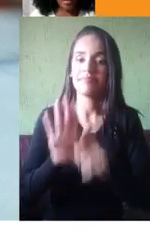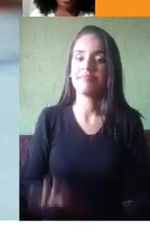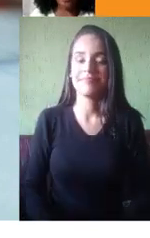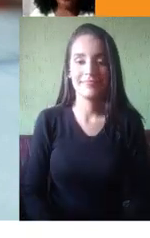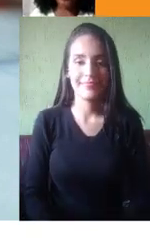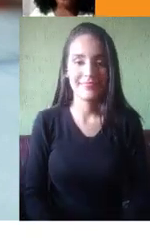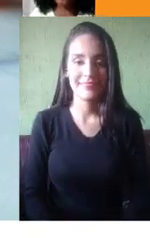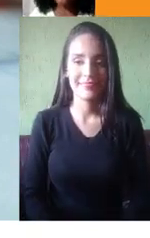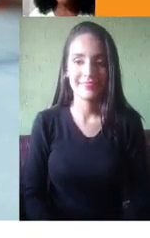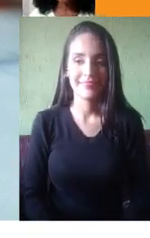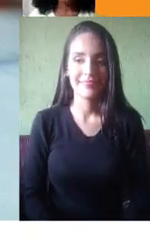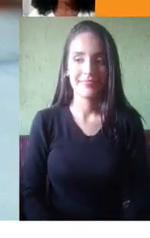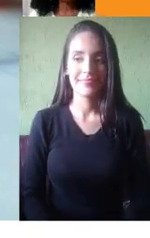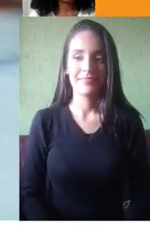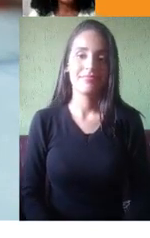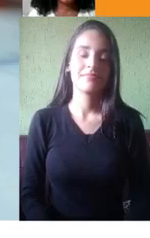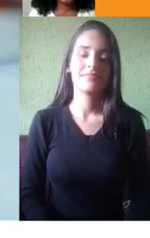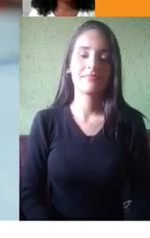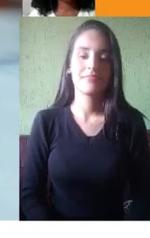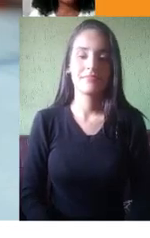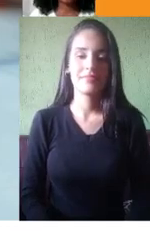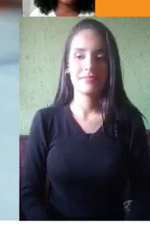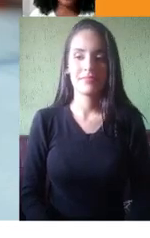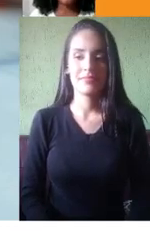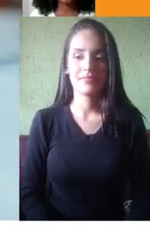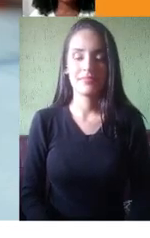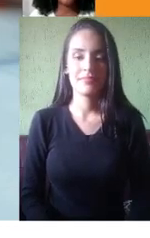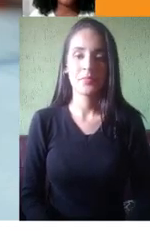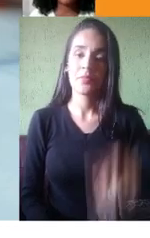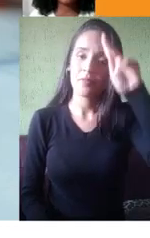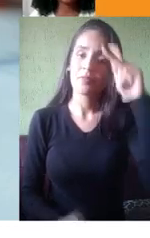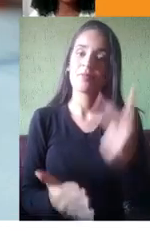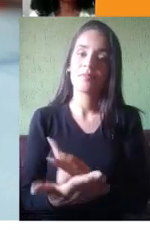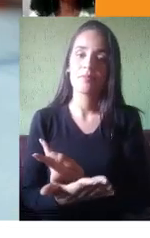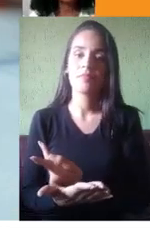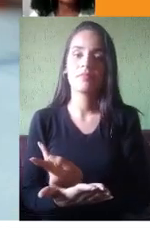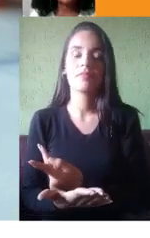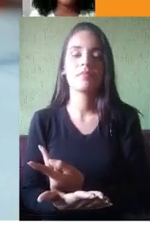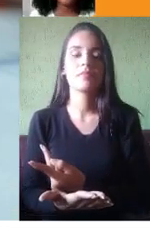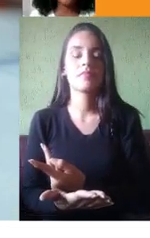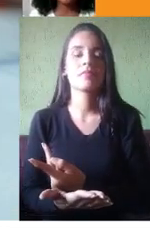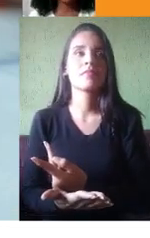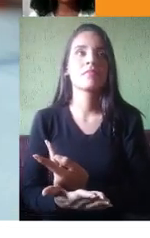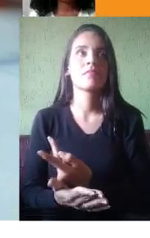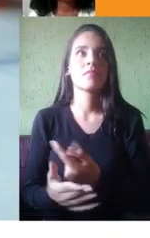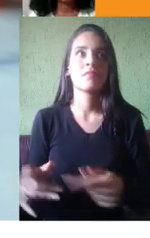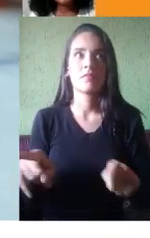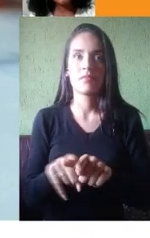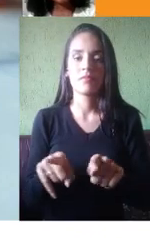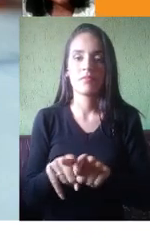do parágrafo. E essa retomada da tese, ela vai acontecer por meio de paráfrase. Você